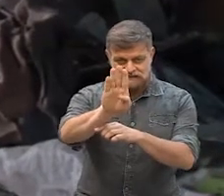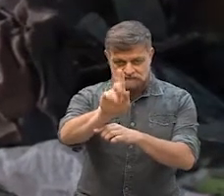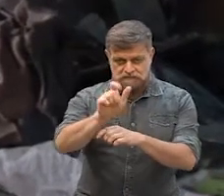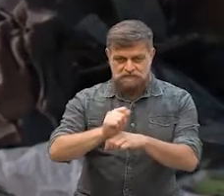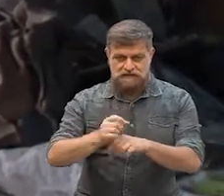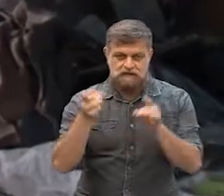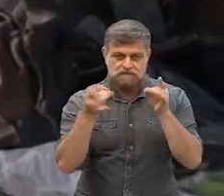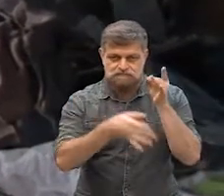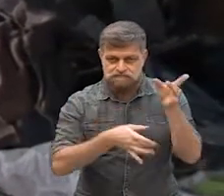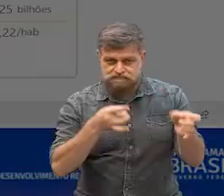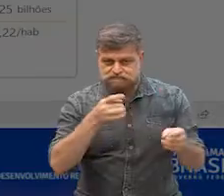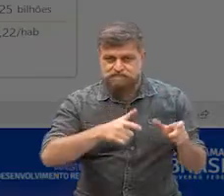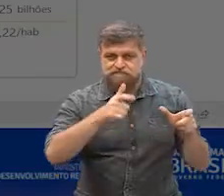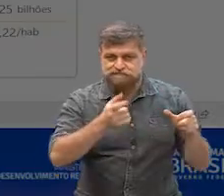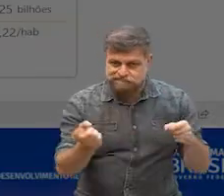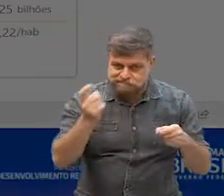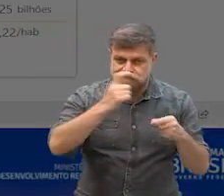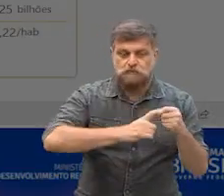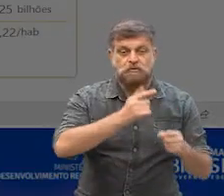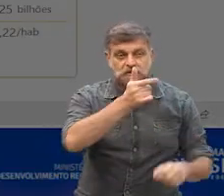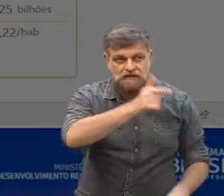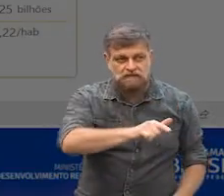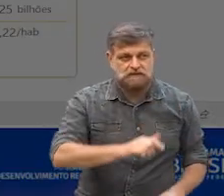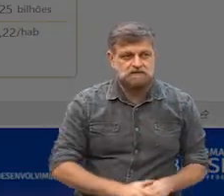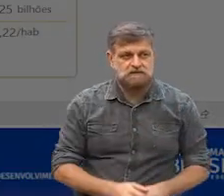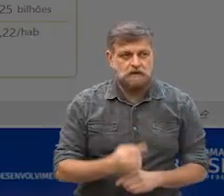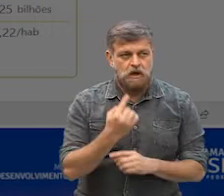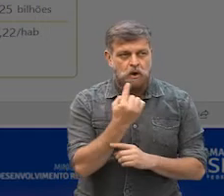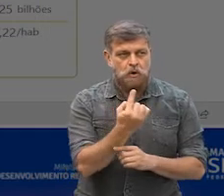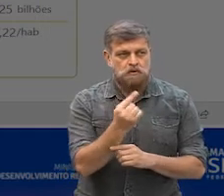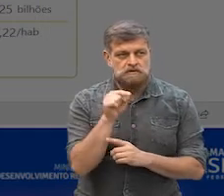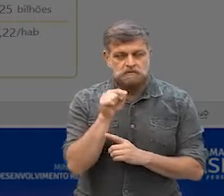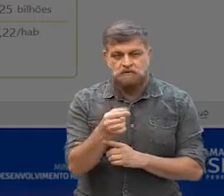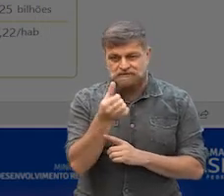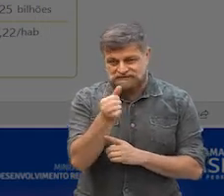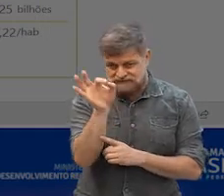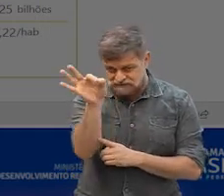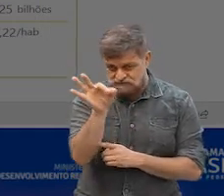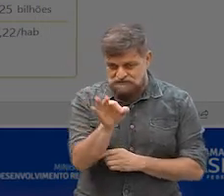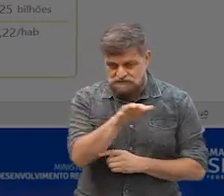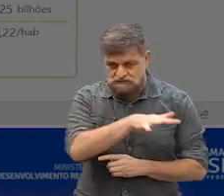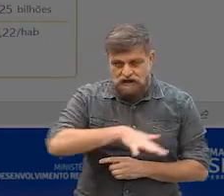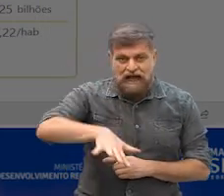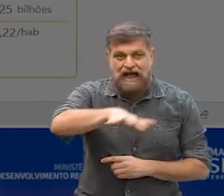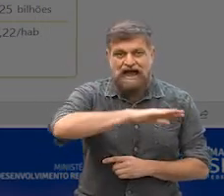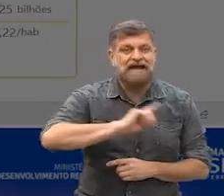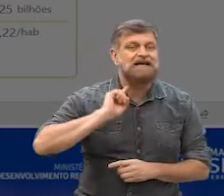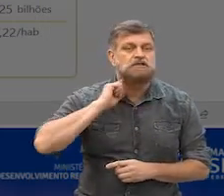depositar resíduos no local. 11,6% vão para aterros controlados e